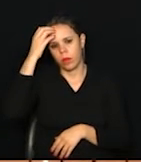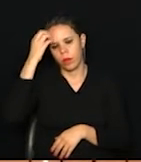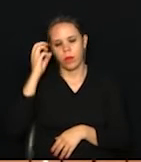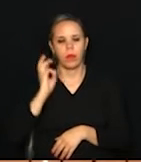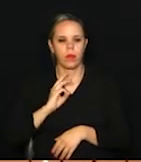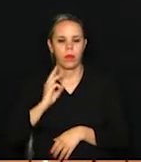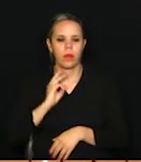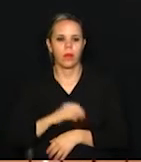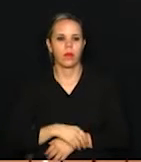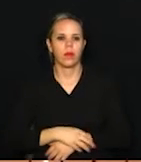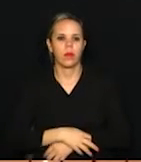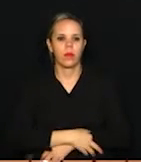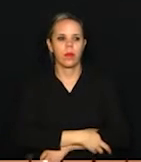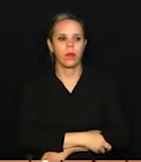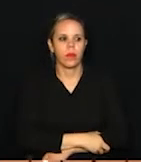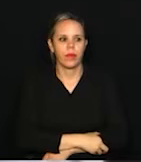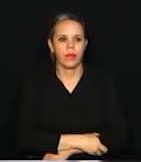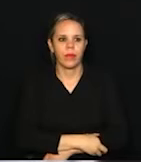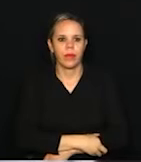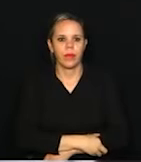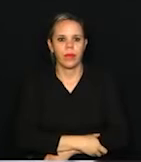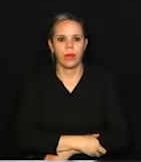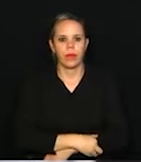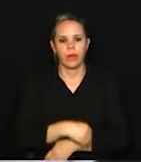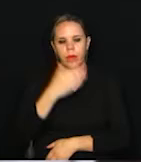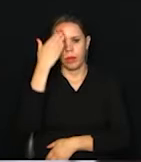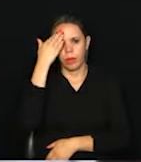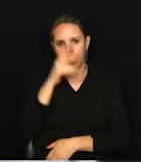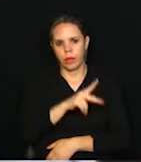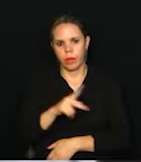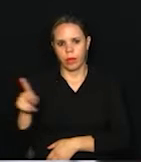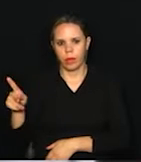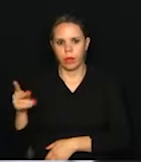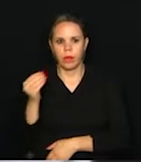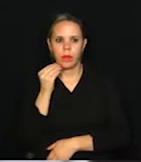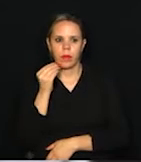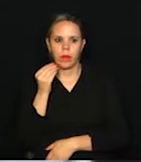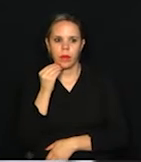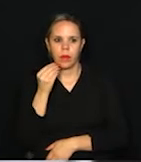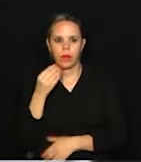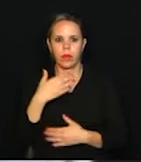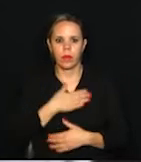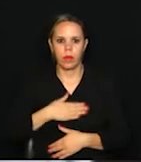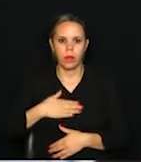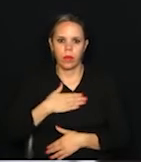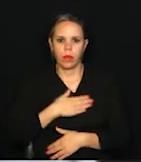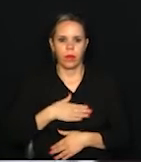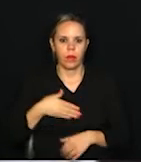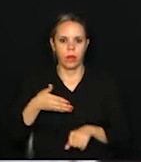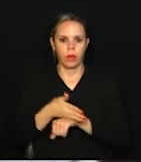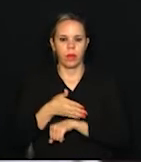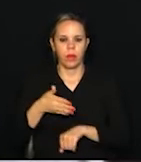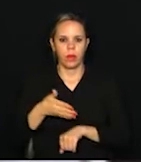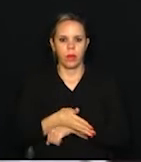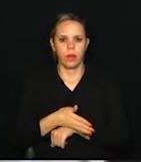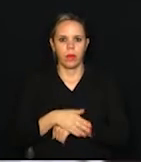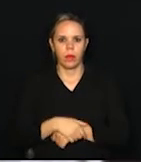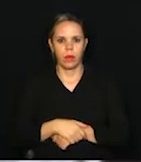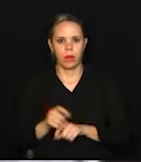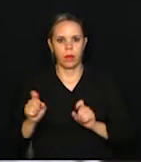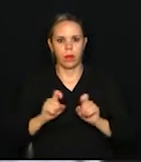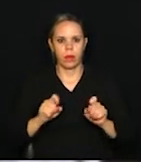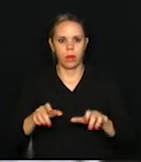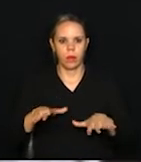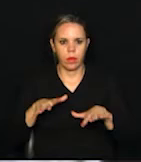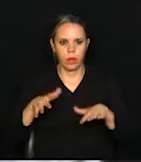vereador Cecílio Santos. Obrigado, presidente, pelo espaço. É uma honra estar aqui com vocês, participando dessa audiência